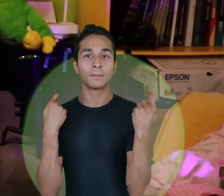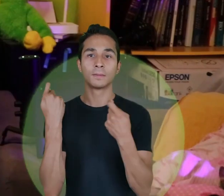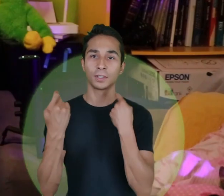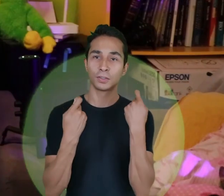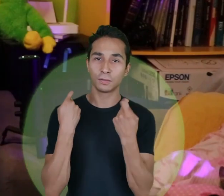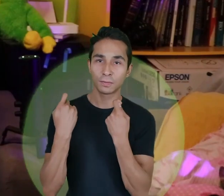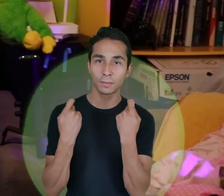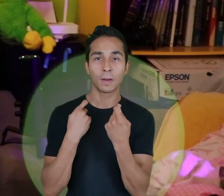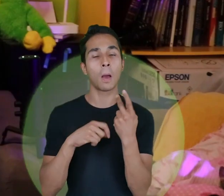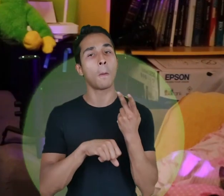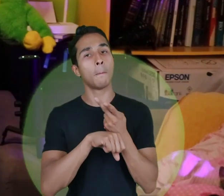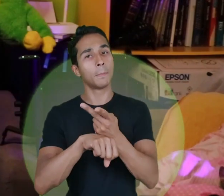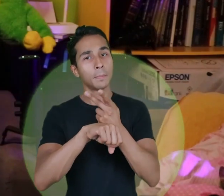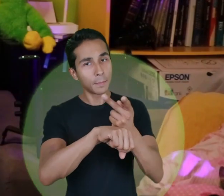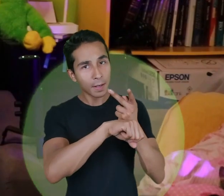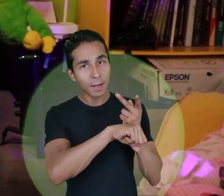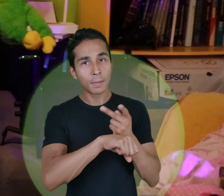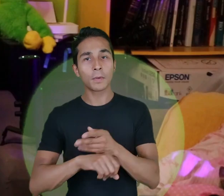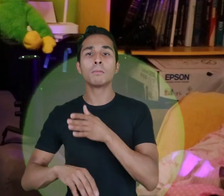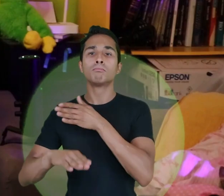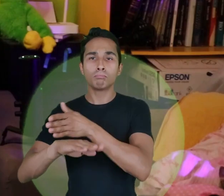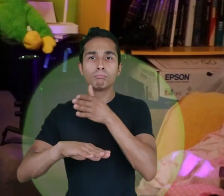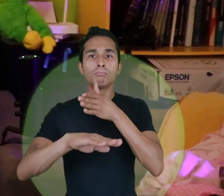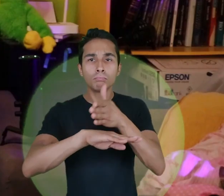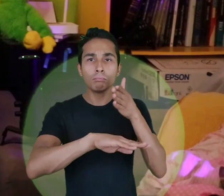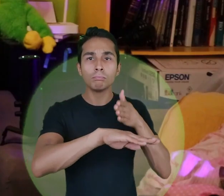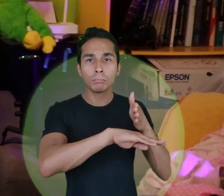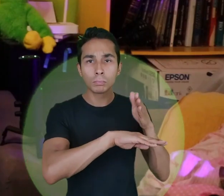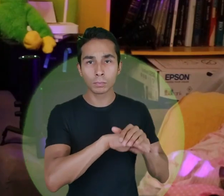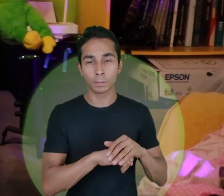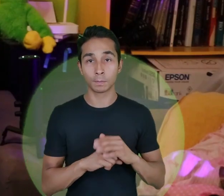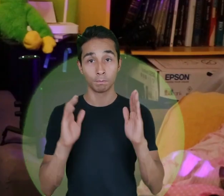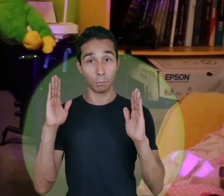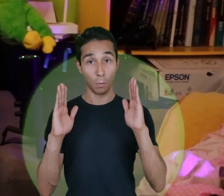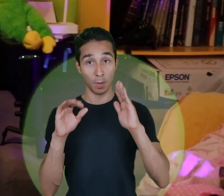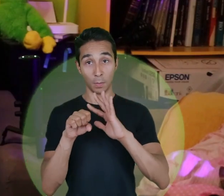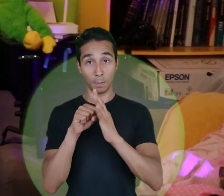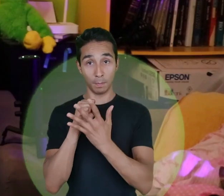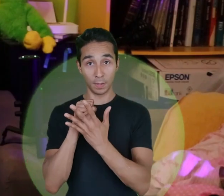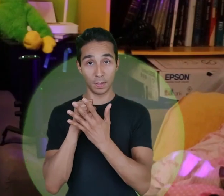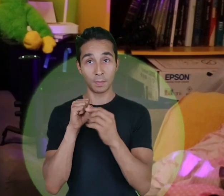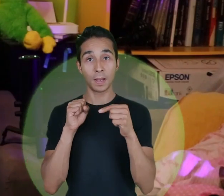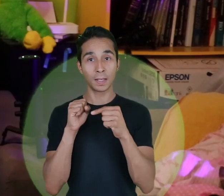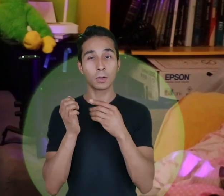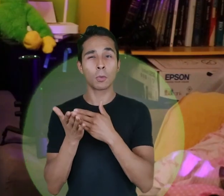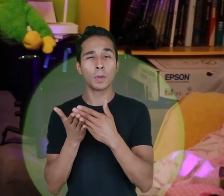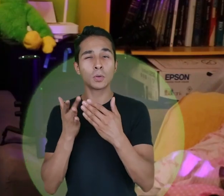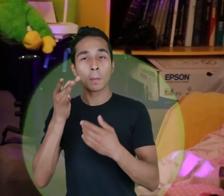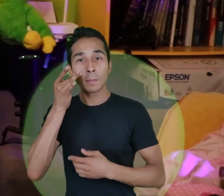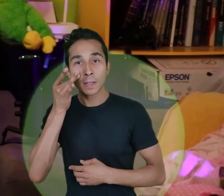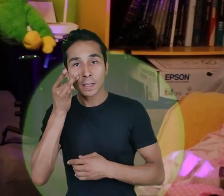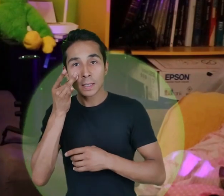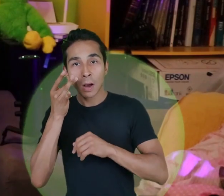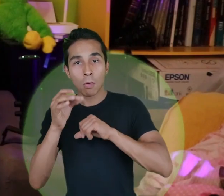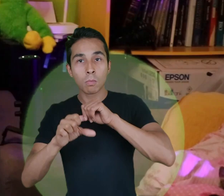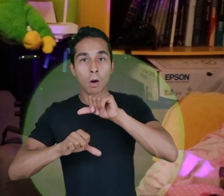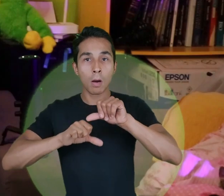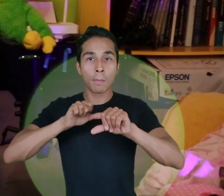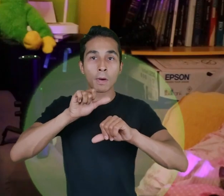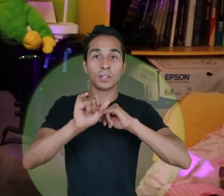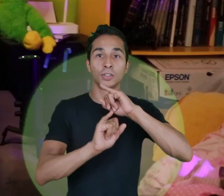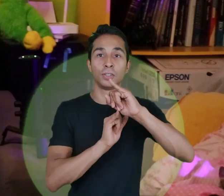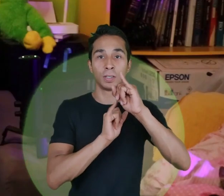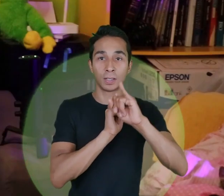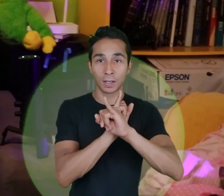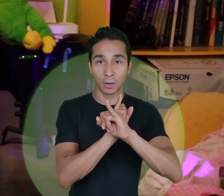nacionais e internacionais. Com esse lance da pandemia, a gente teve muitas coisas que começaram a se tornar digitais também, né, ou híbridas. Então você